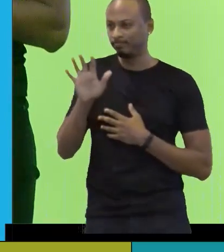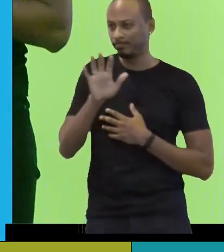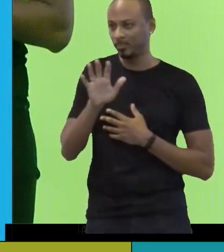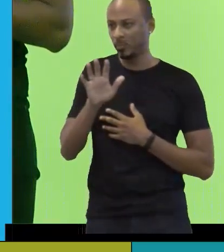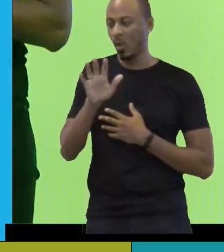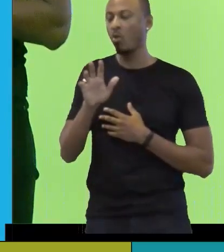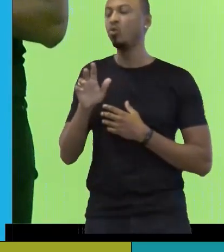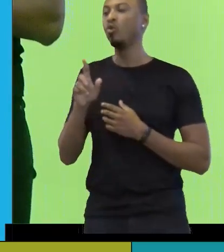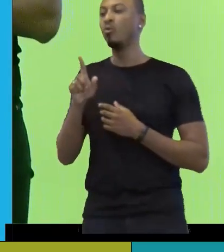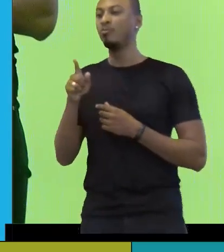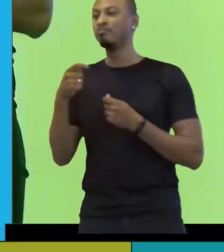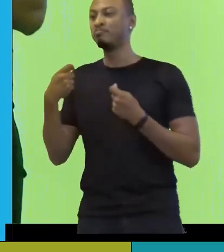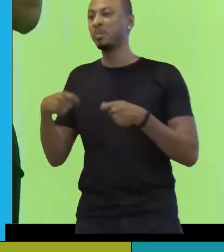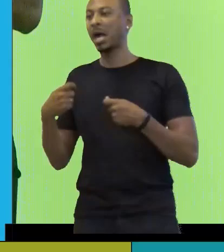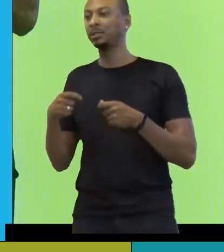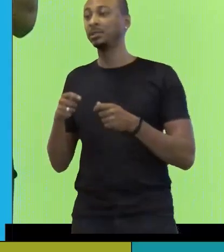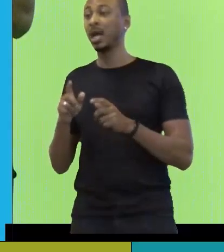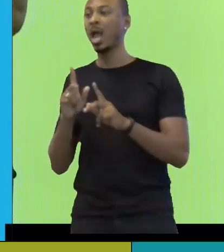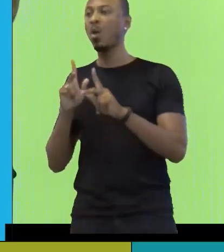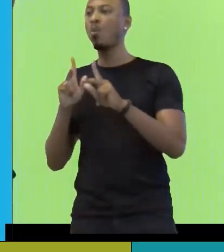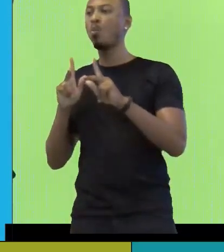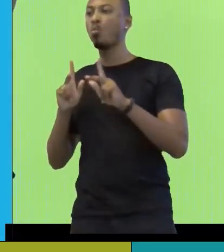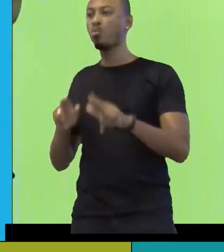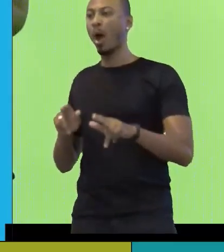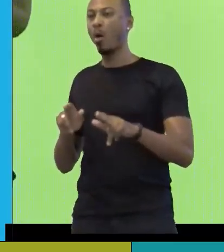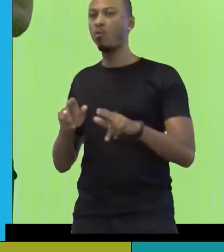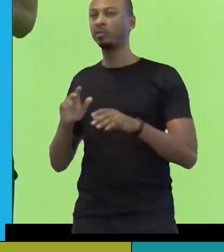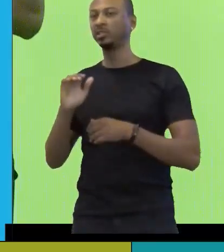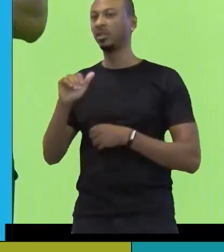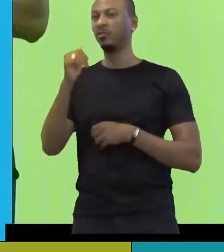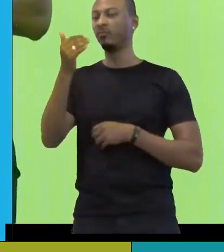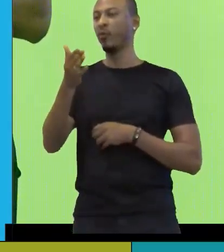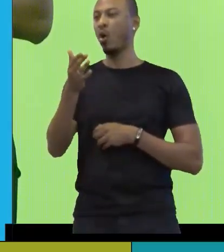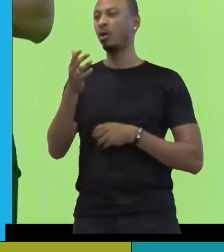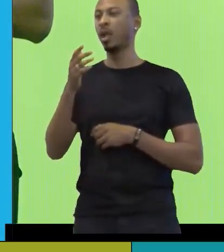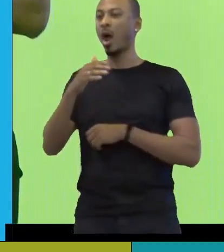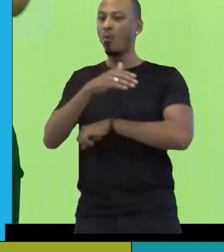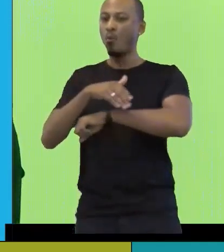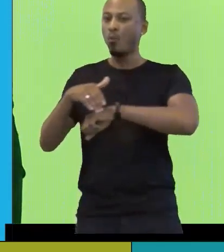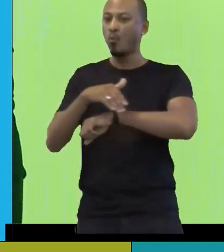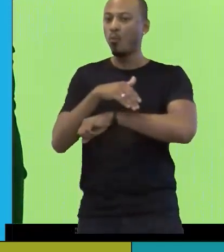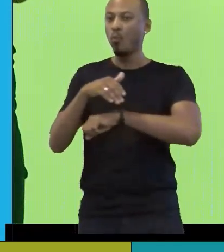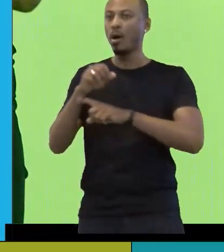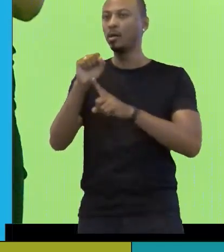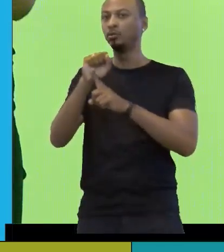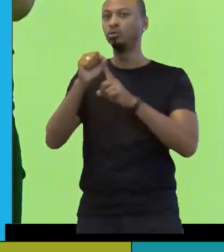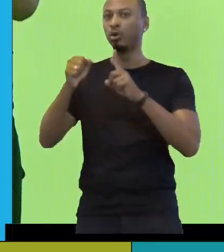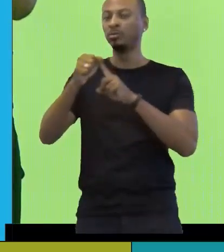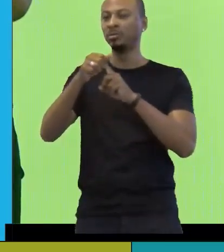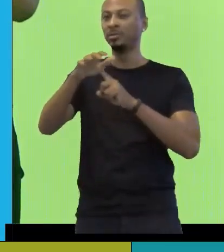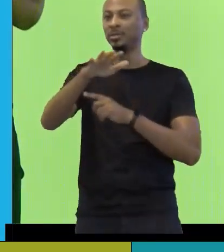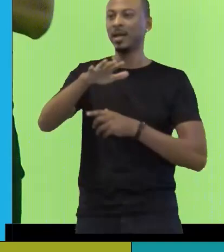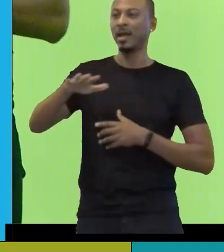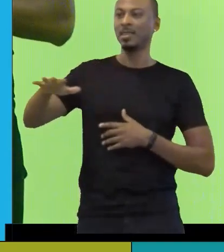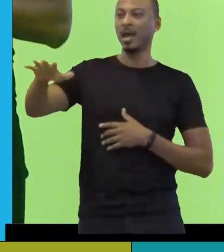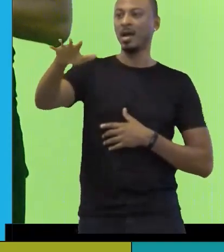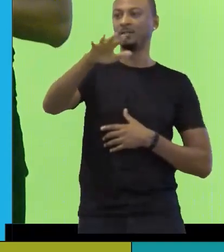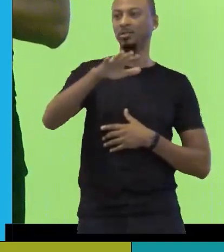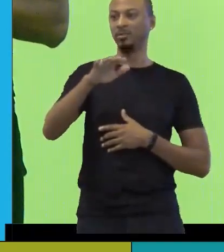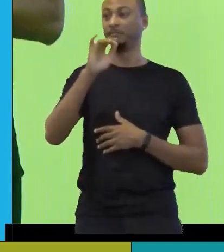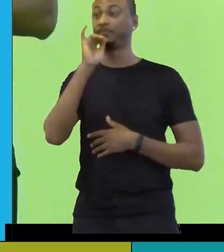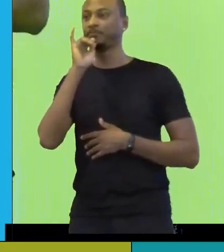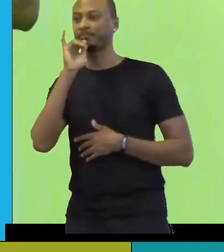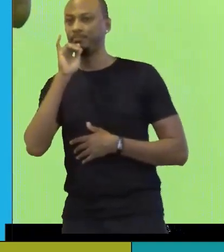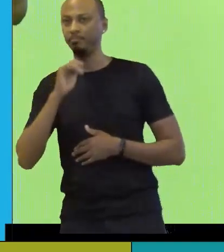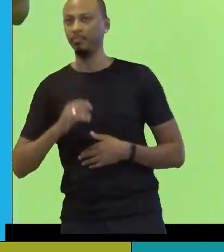um agente ou um ser público. Não deve haver distinção entre a vida pública e a